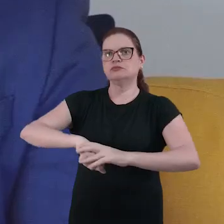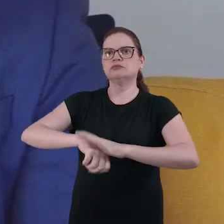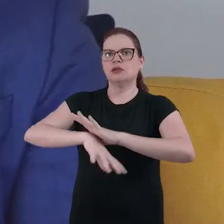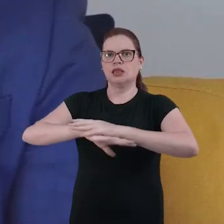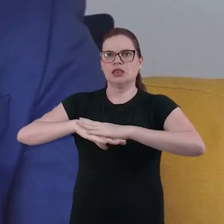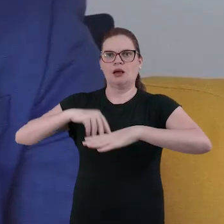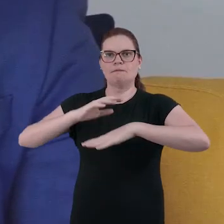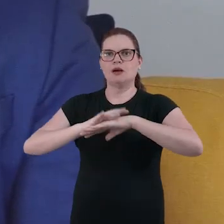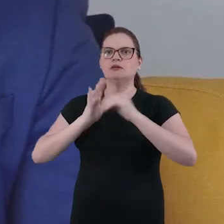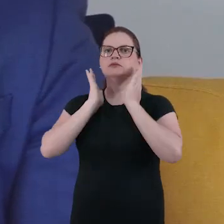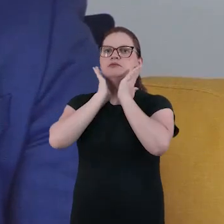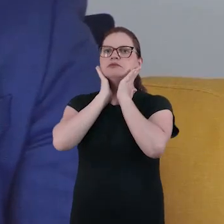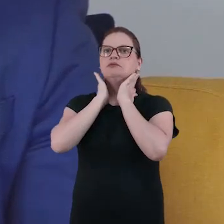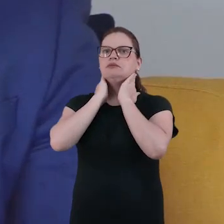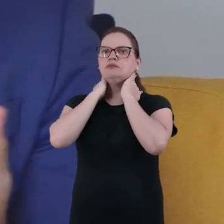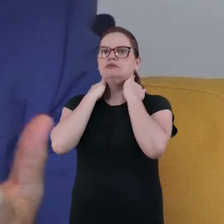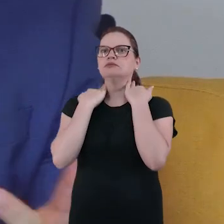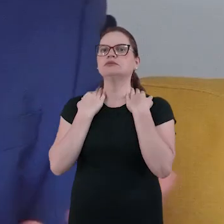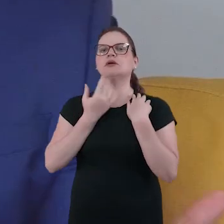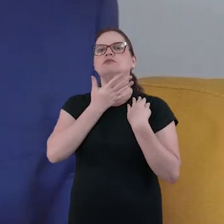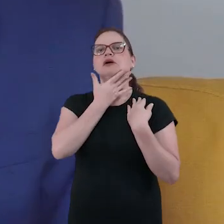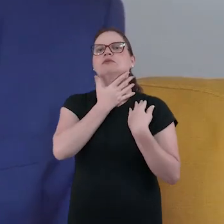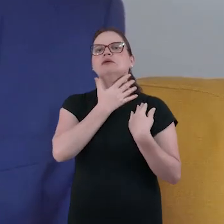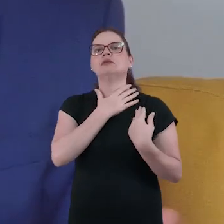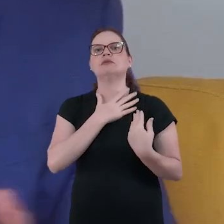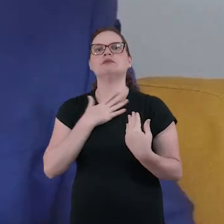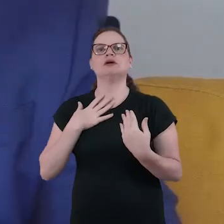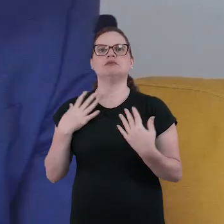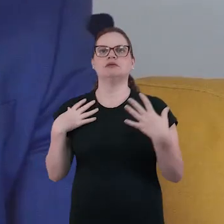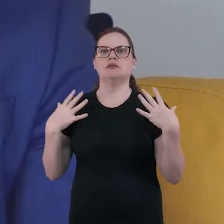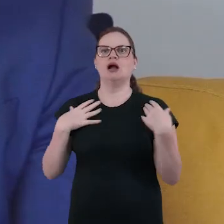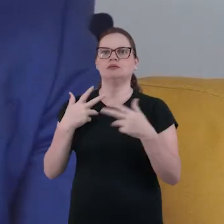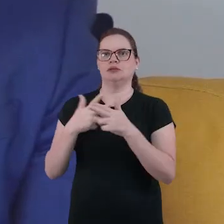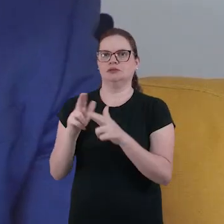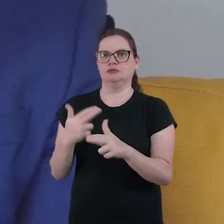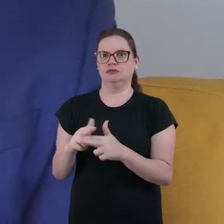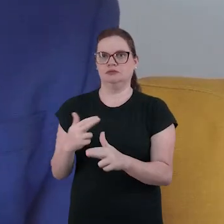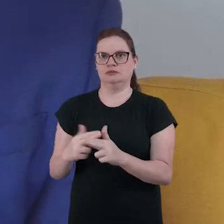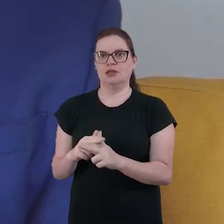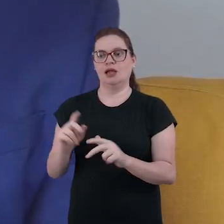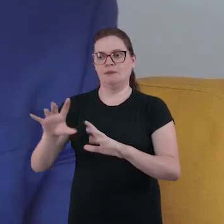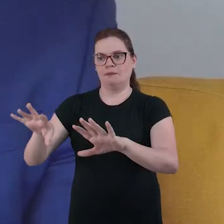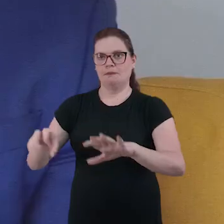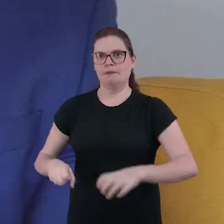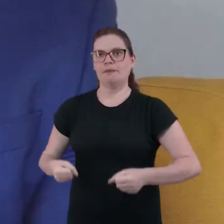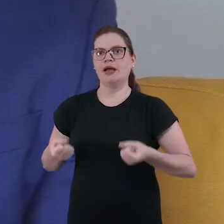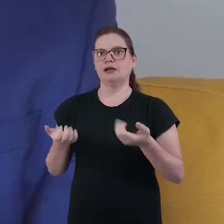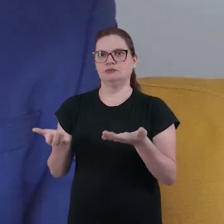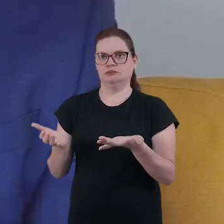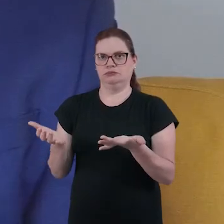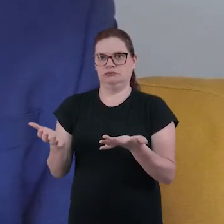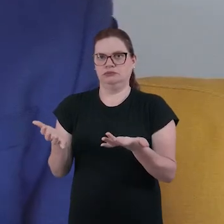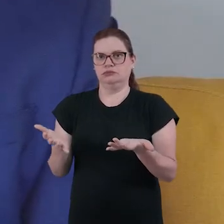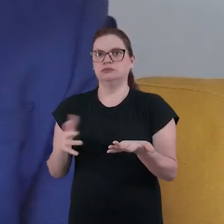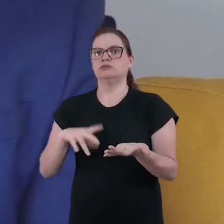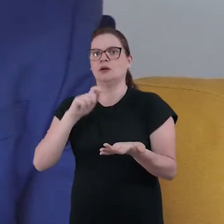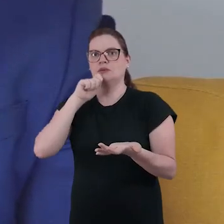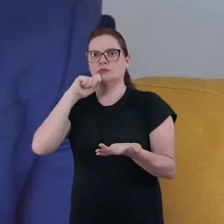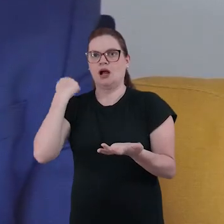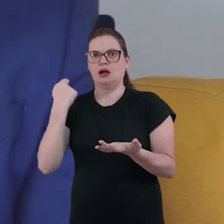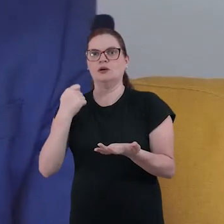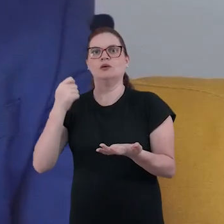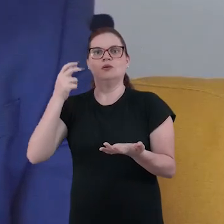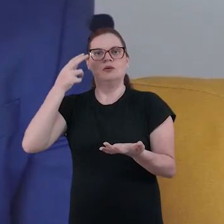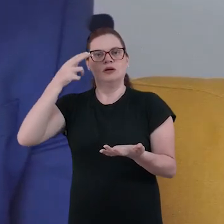seu pescoço. Além disso, ele leva o guisado e leva o pão. Mas a voz era de Jacó. E